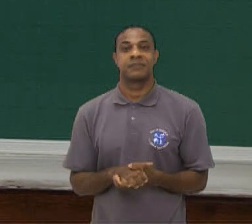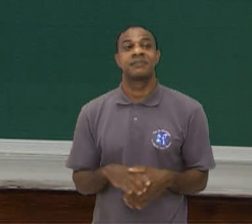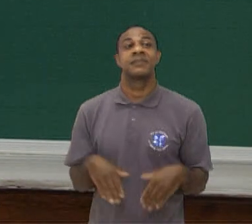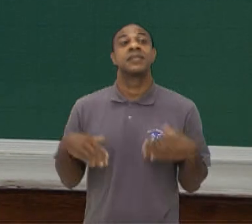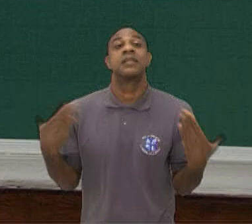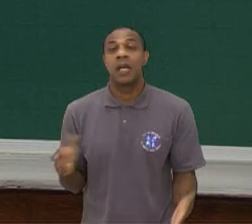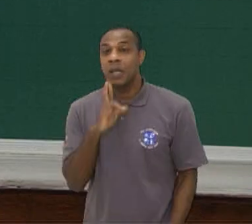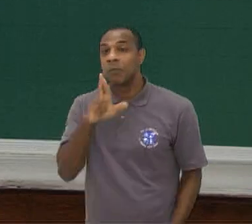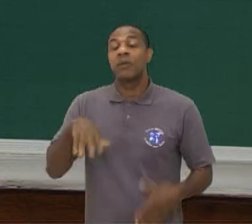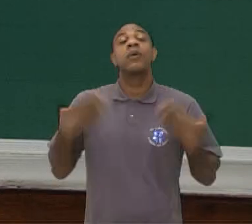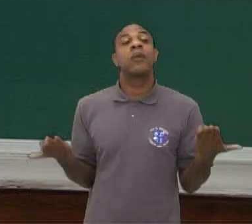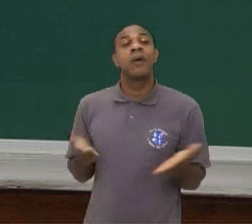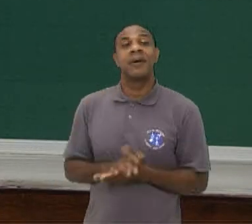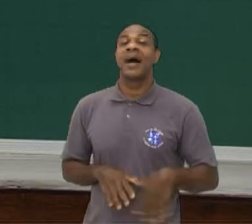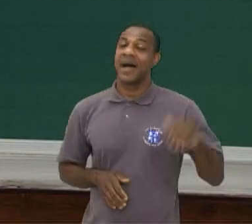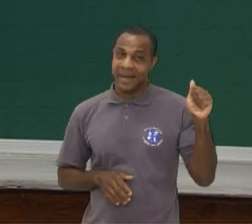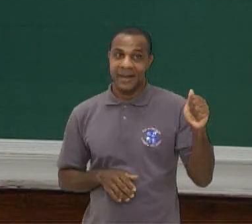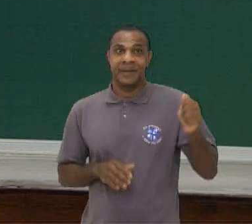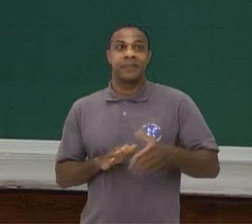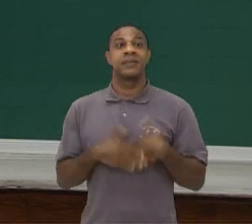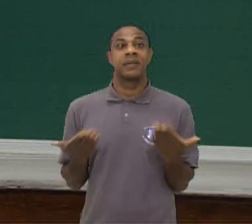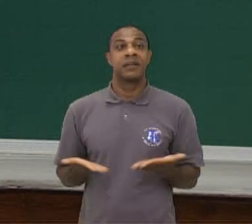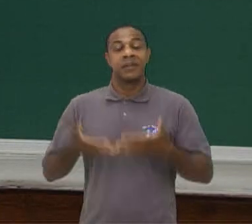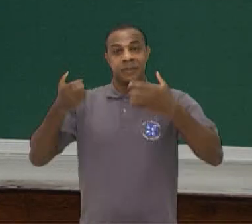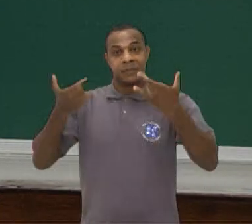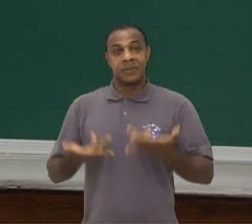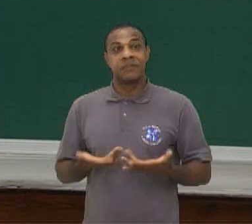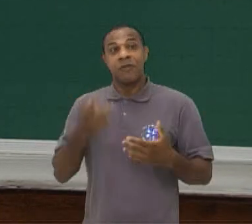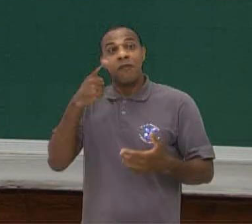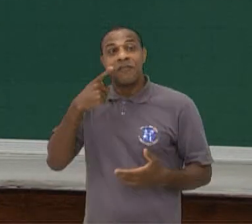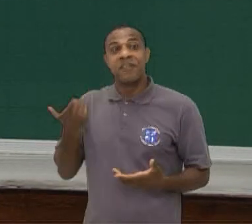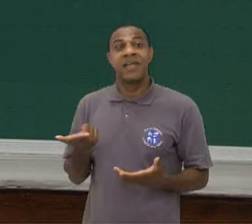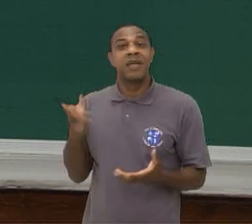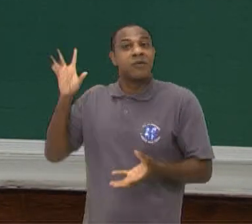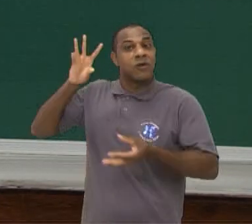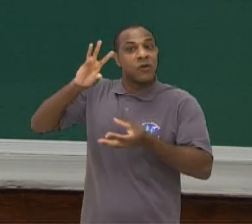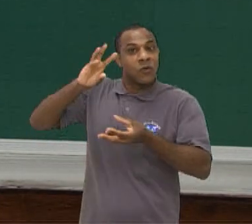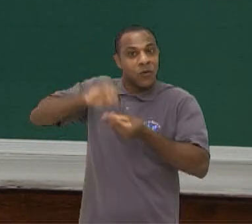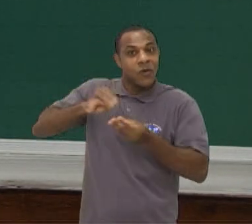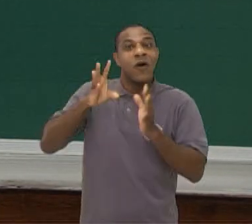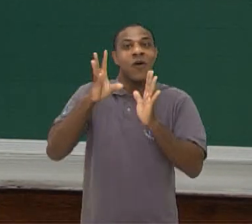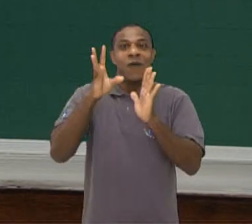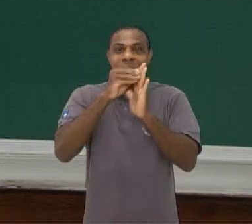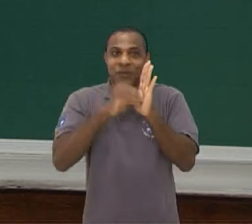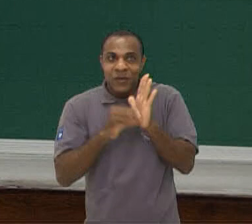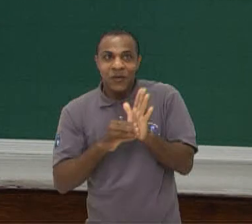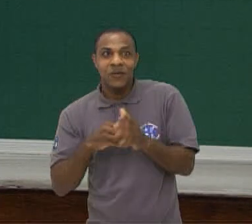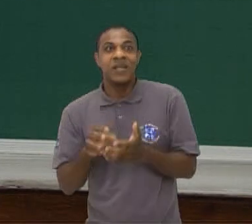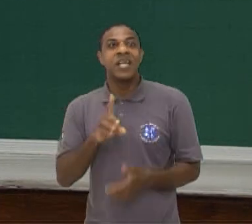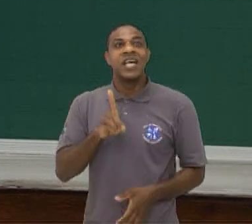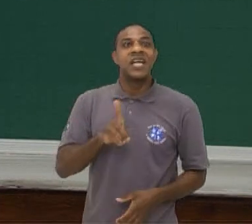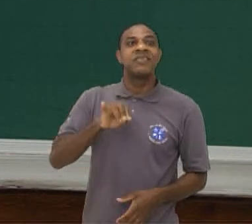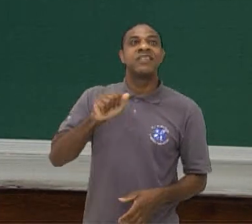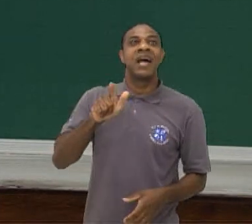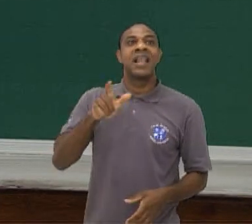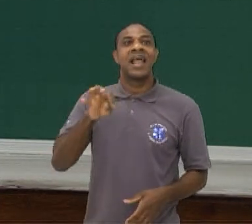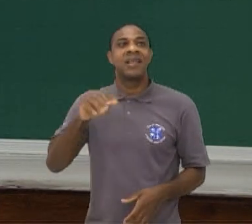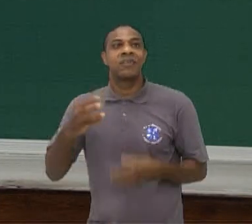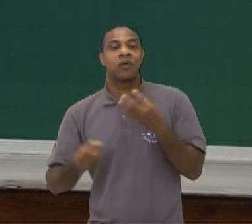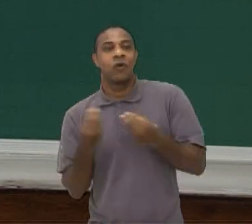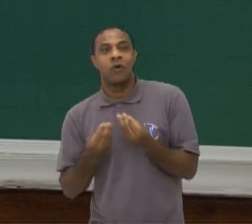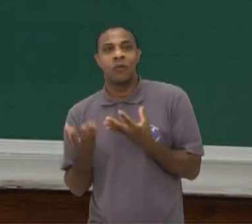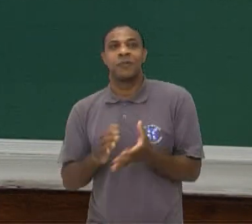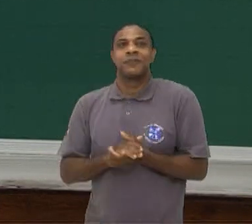Então, a resposta correta é a letra A. Então, agora a gente vai rever o conteúdo de Marx, né? A dialética, um método de análise de